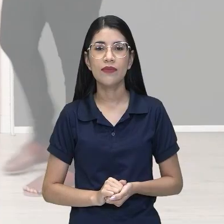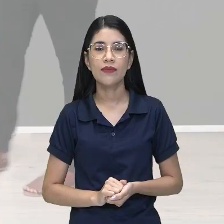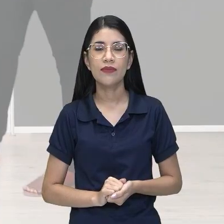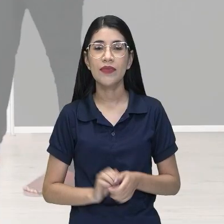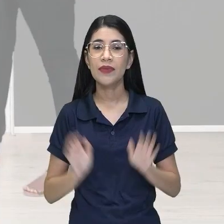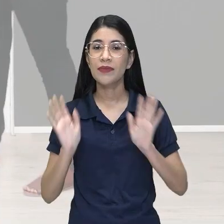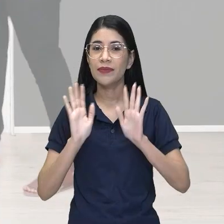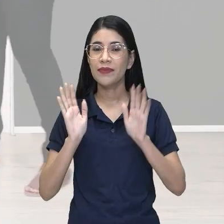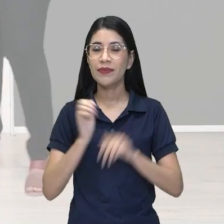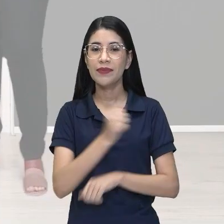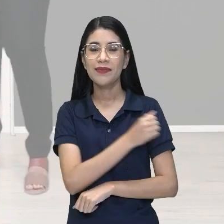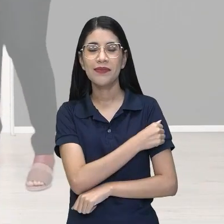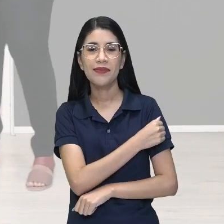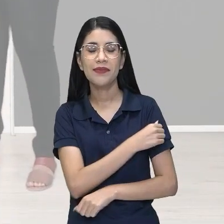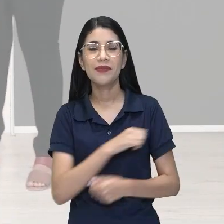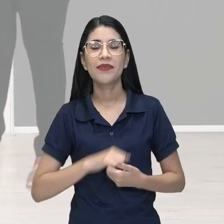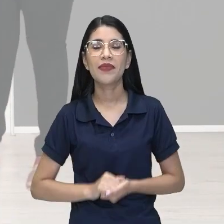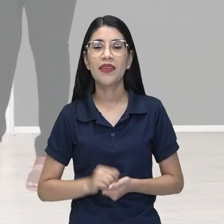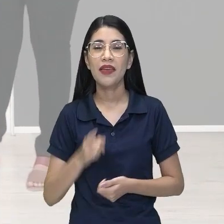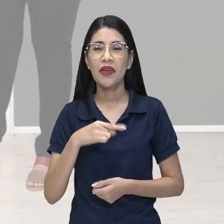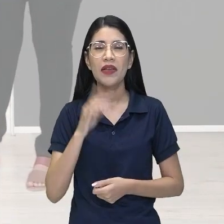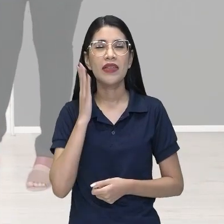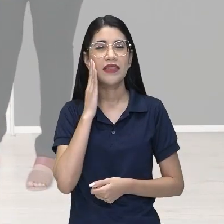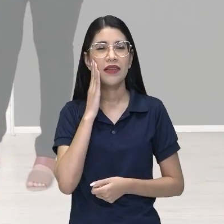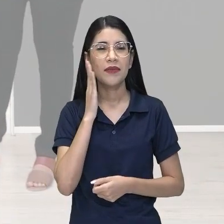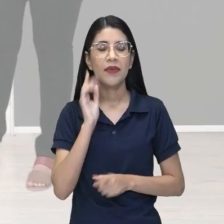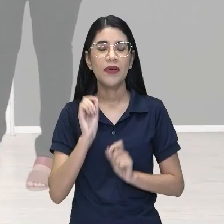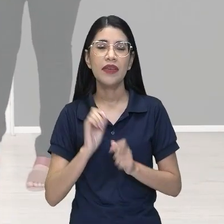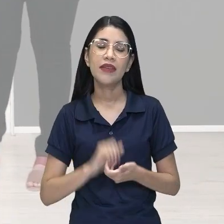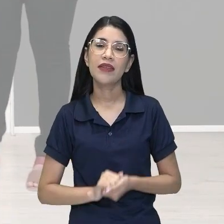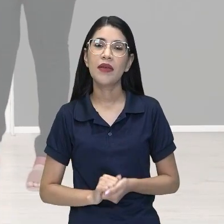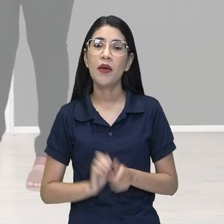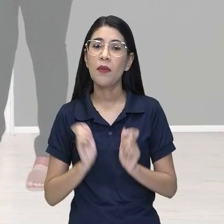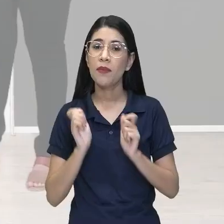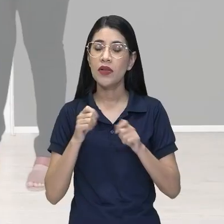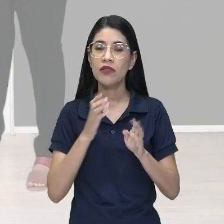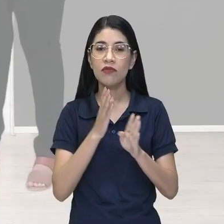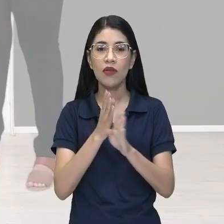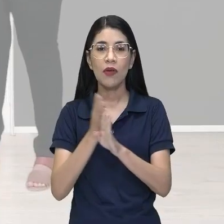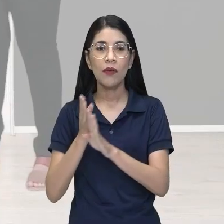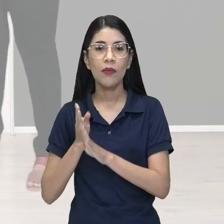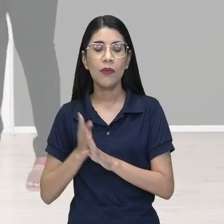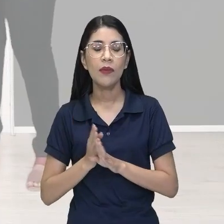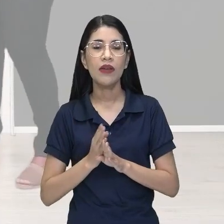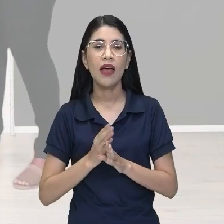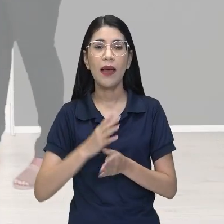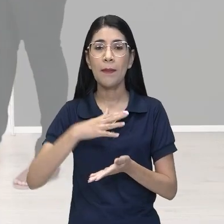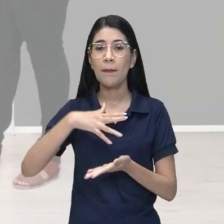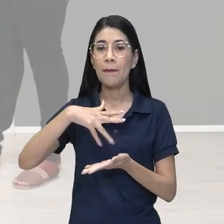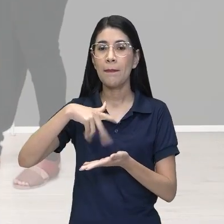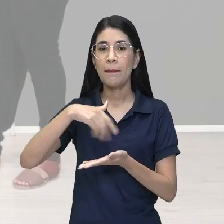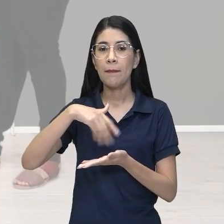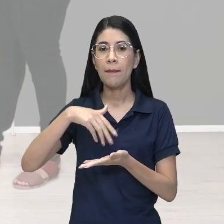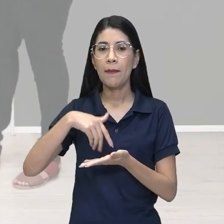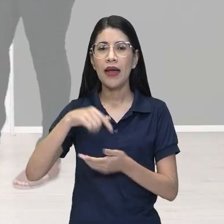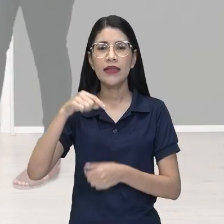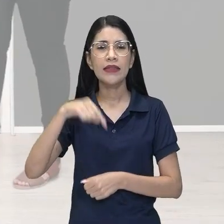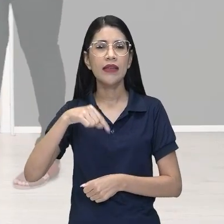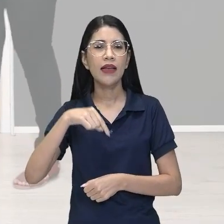Olá, alunos! Vocês sabiam que a gente pode encontrar as bases